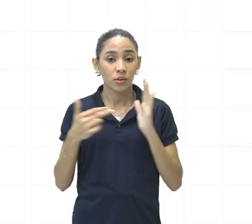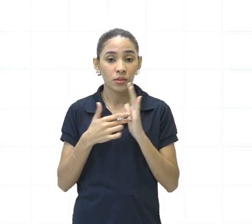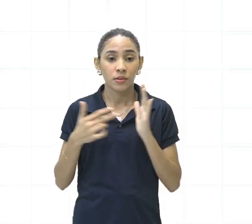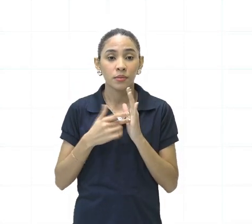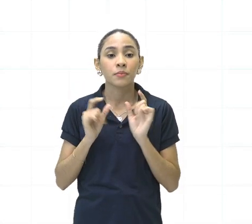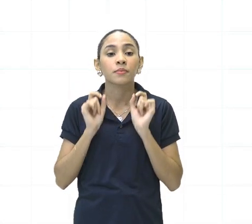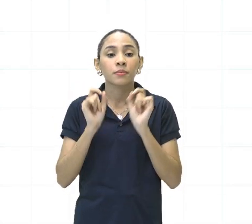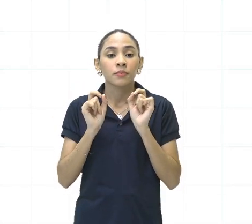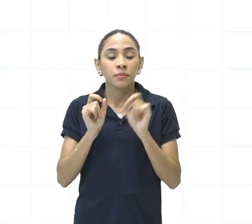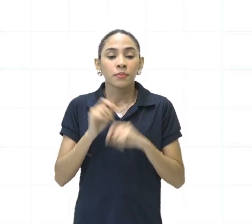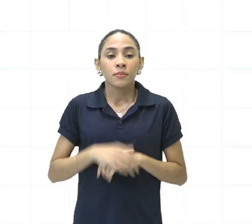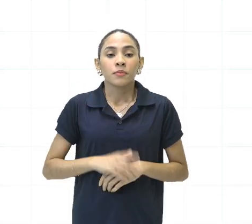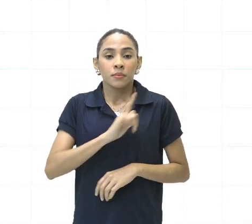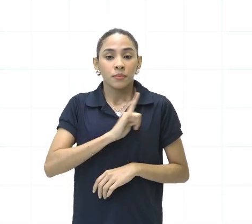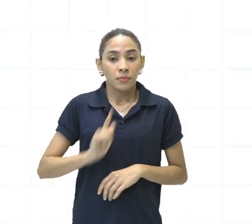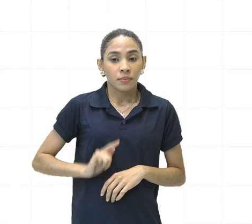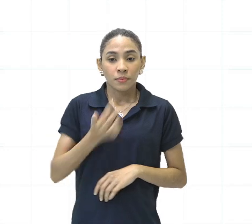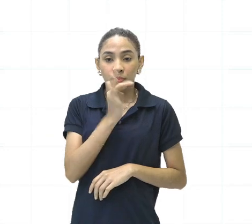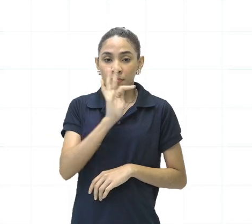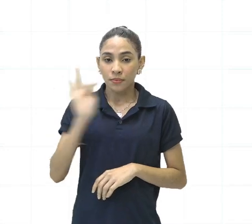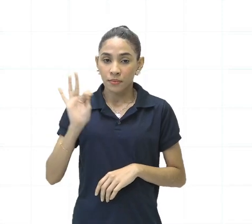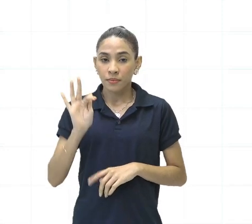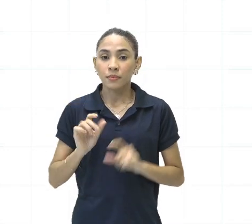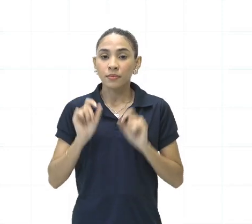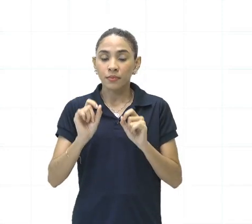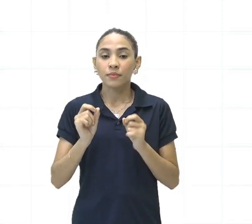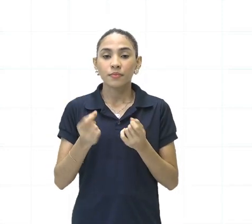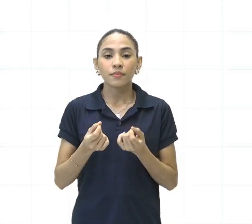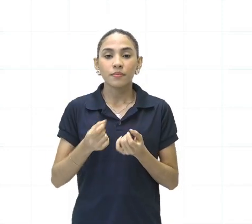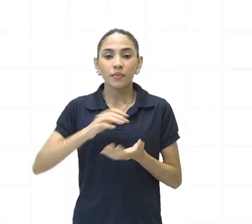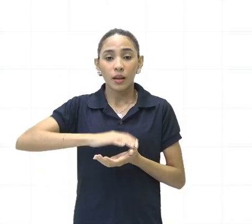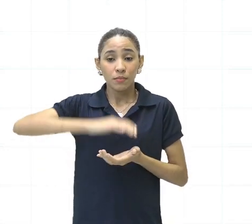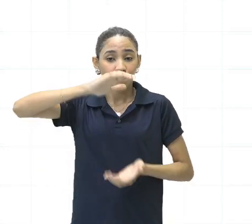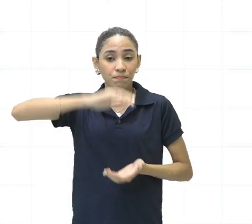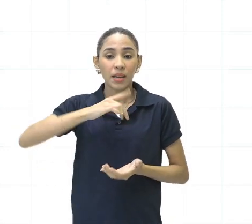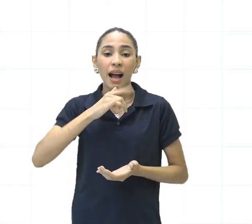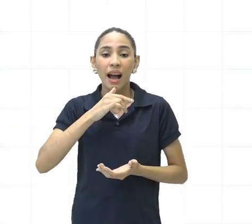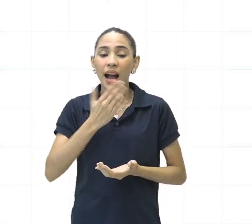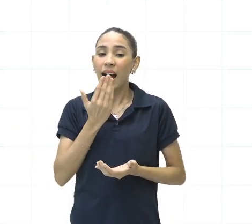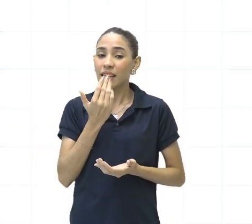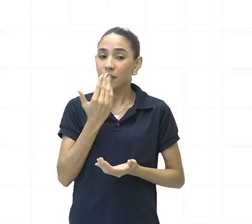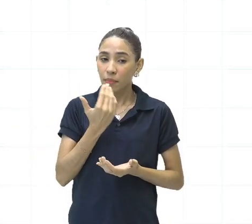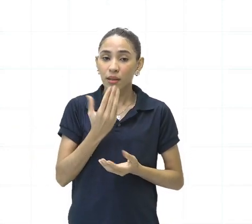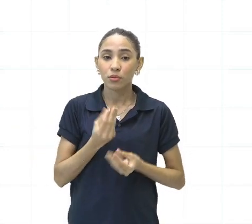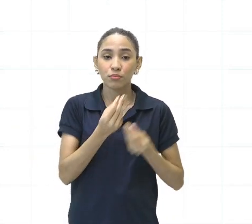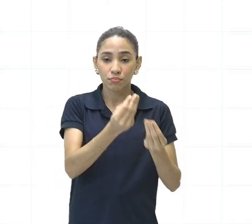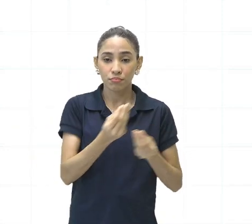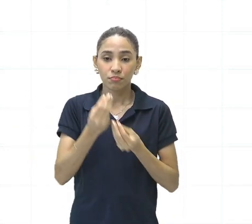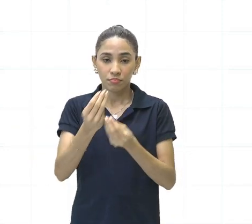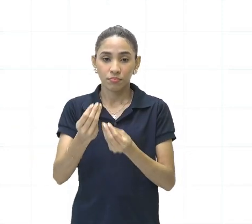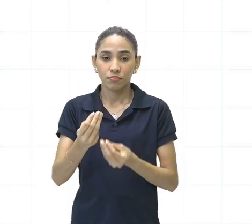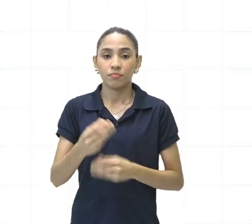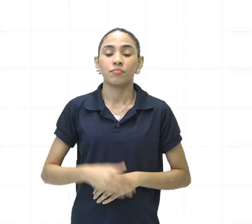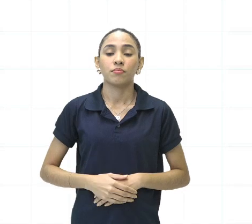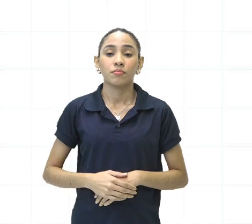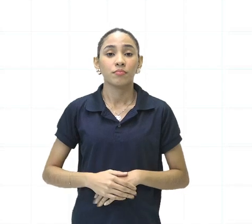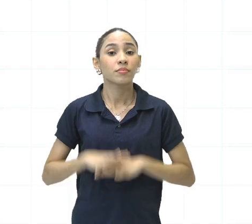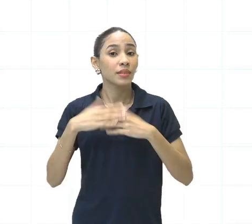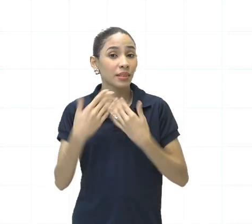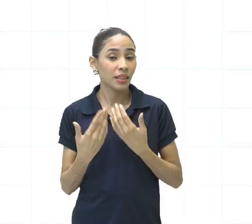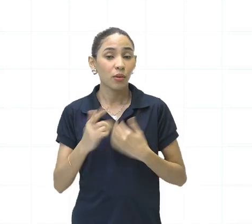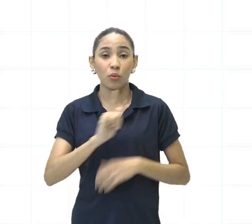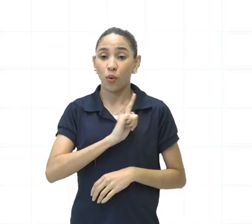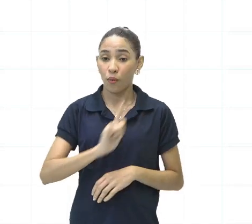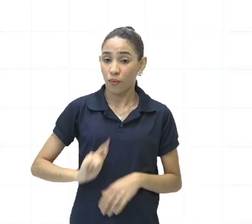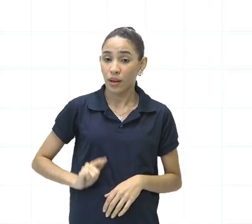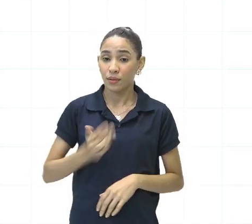notícia de que o governo federal estaria distribuindo cestas básicas para beneficiários do Bolsa Família. E aí o próprio